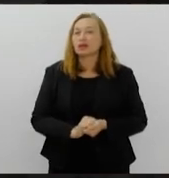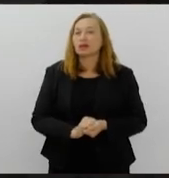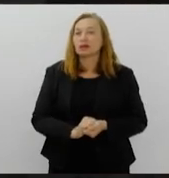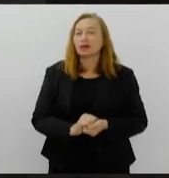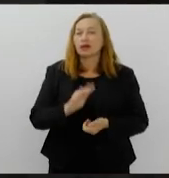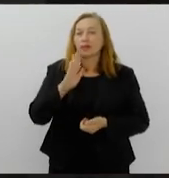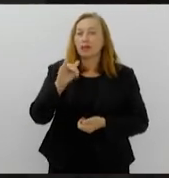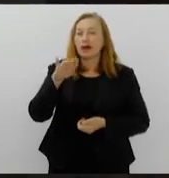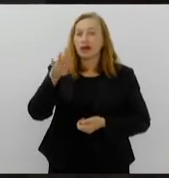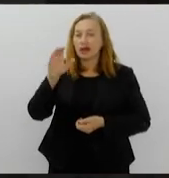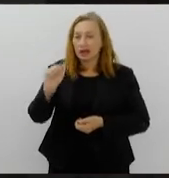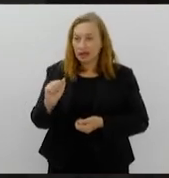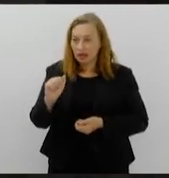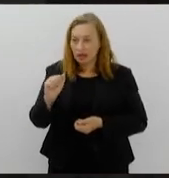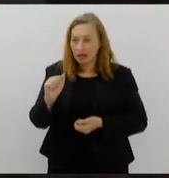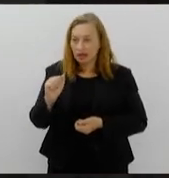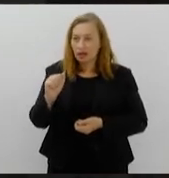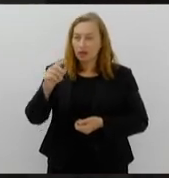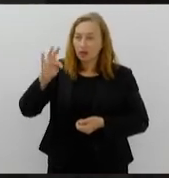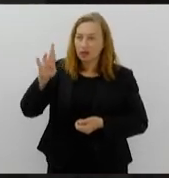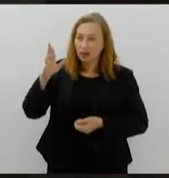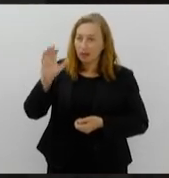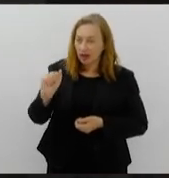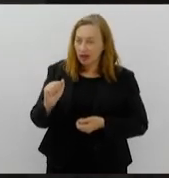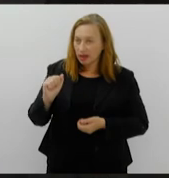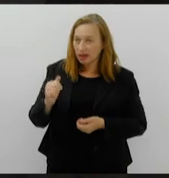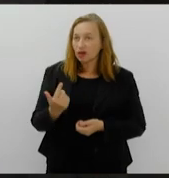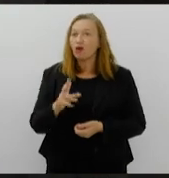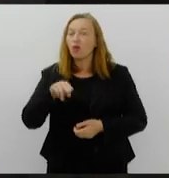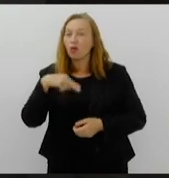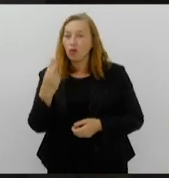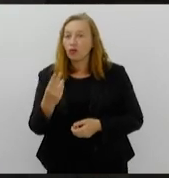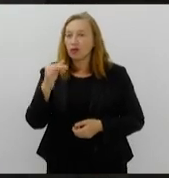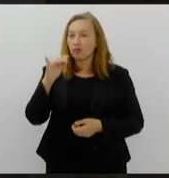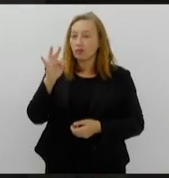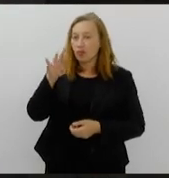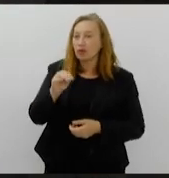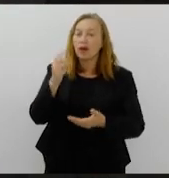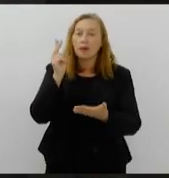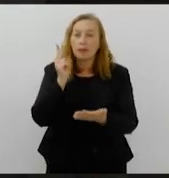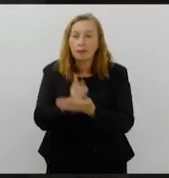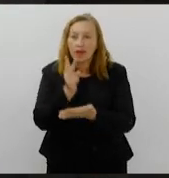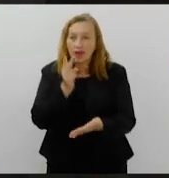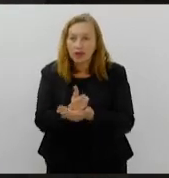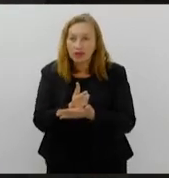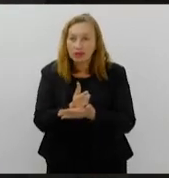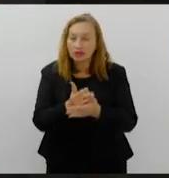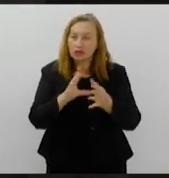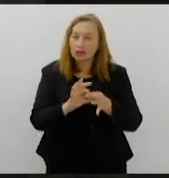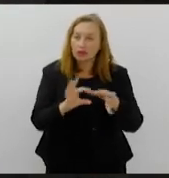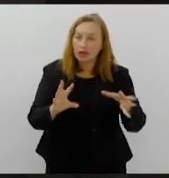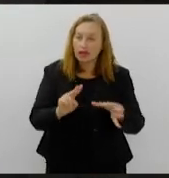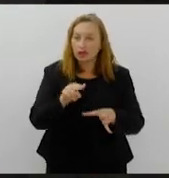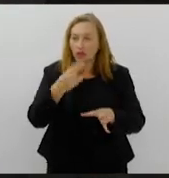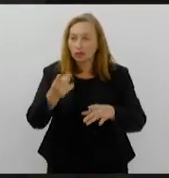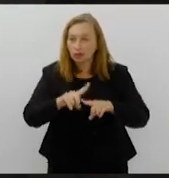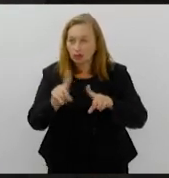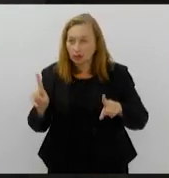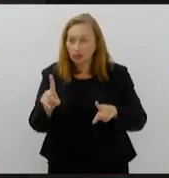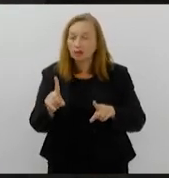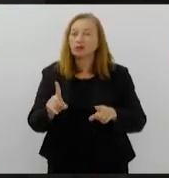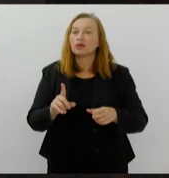Ilha Grande e Baía de Sepetiba ou em portos, mesmo estando certificadas ou autorizadas.